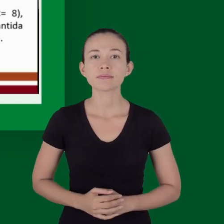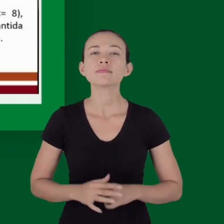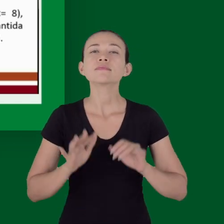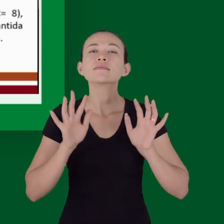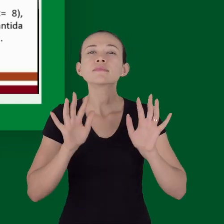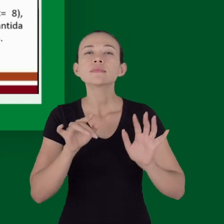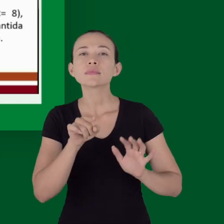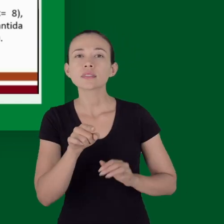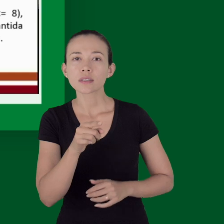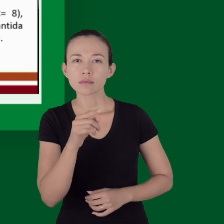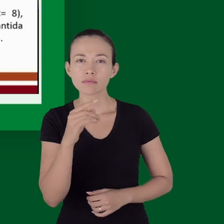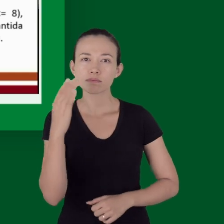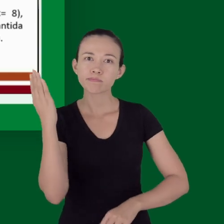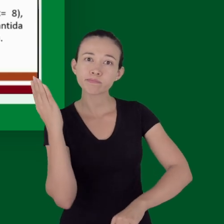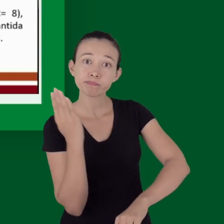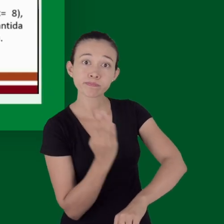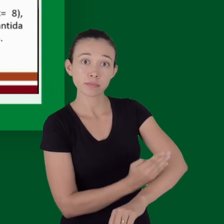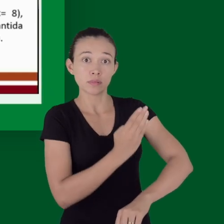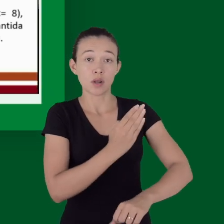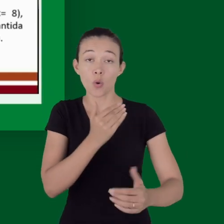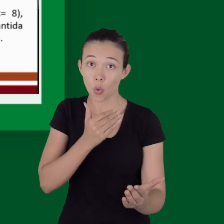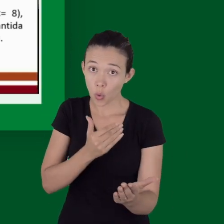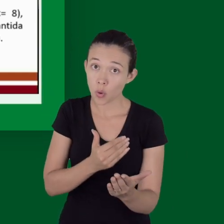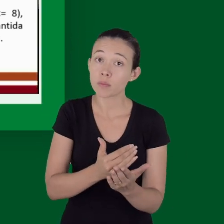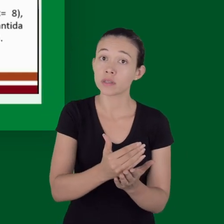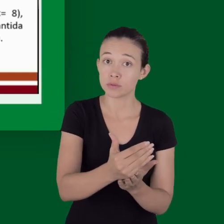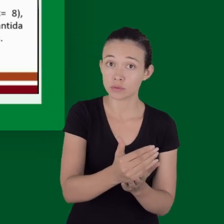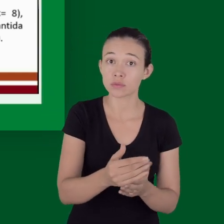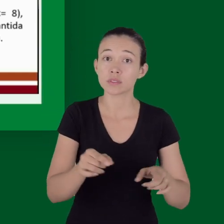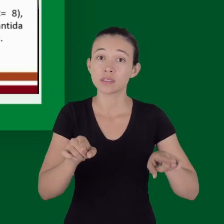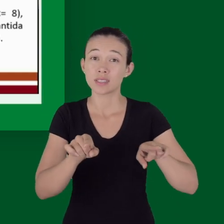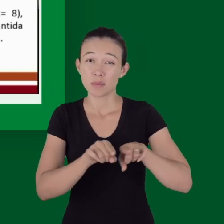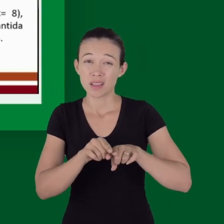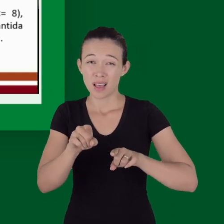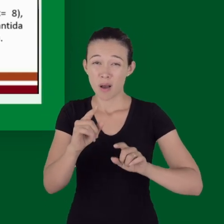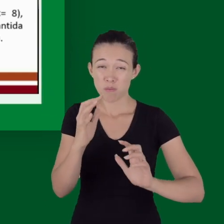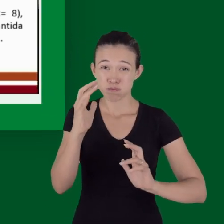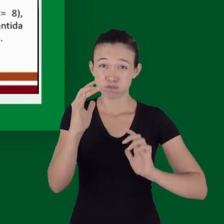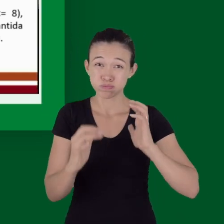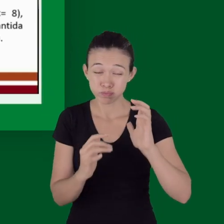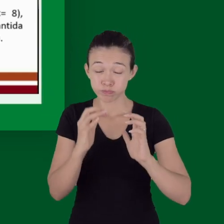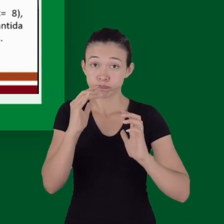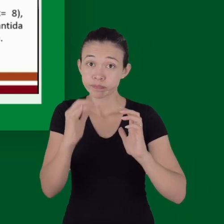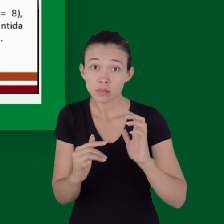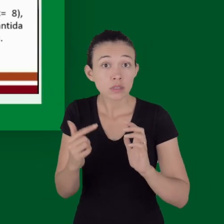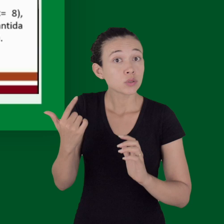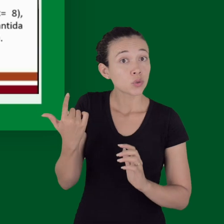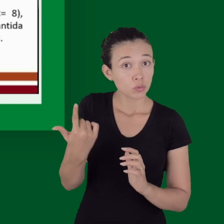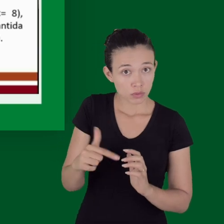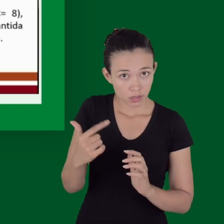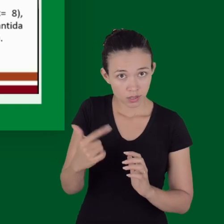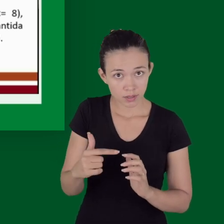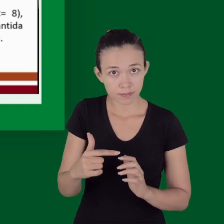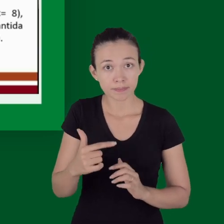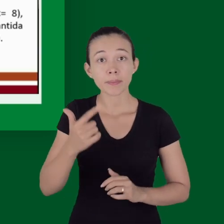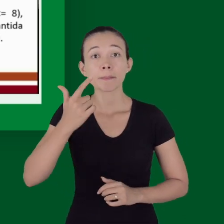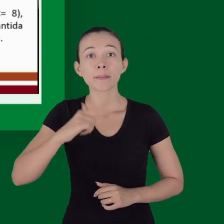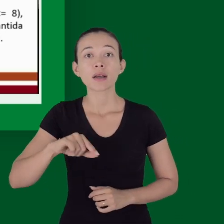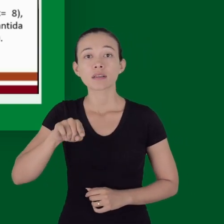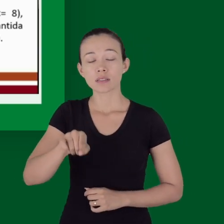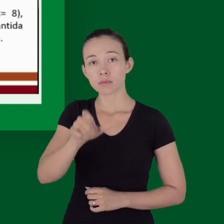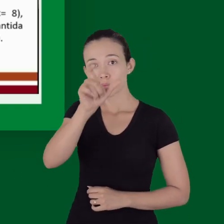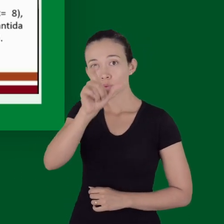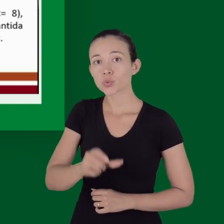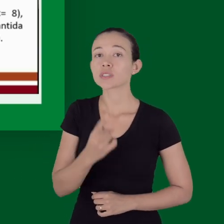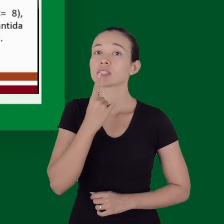TCE grave paciente que tá com escala de eh de glas menor igual a oito paciente tá rebaixando eh recomendado uma pressão